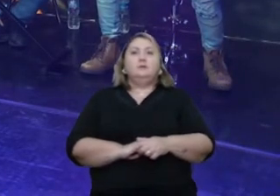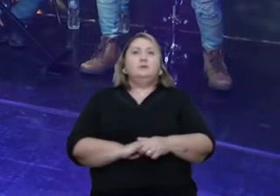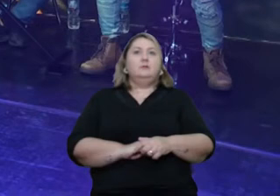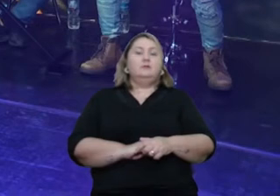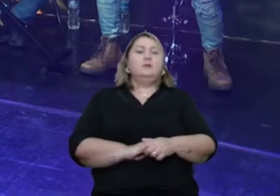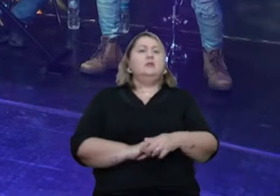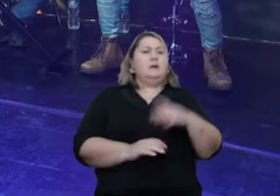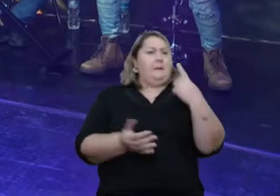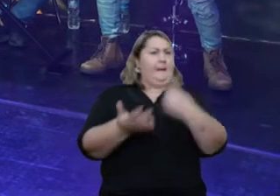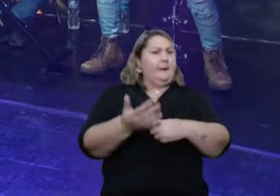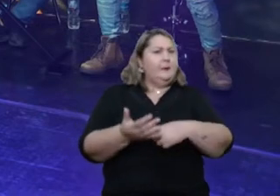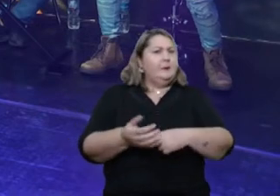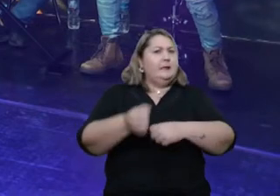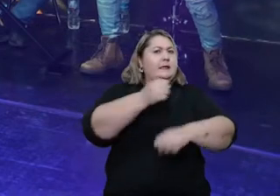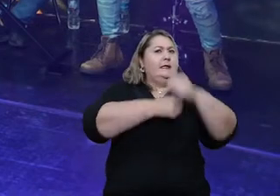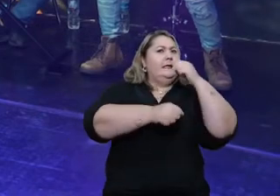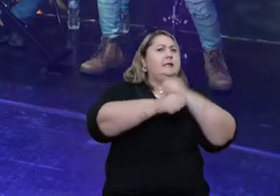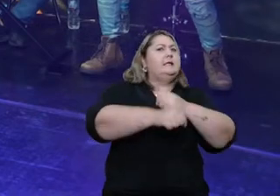Essa aqui marcou a época, hein?